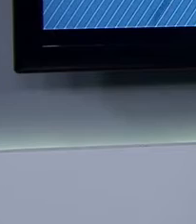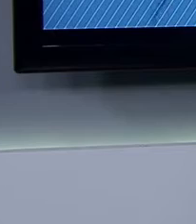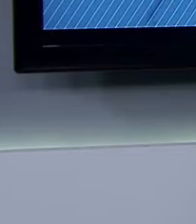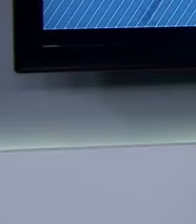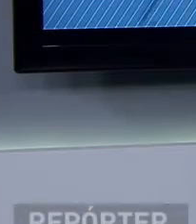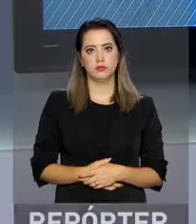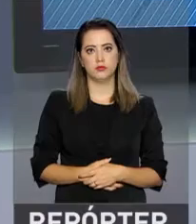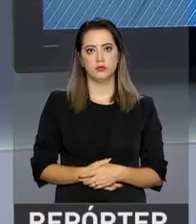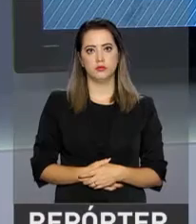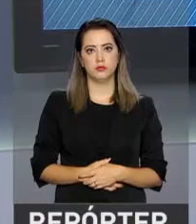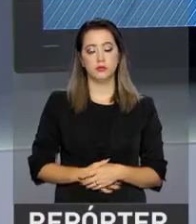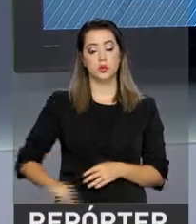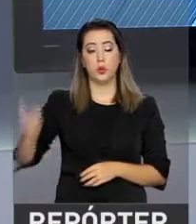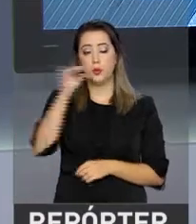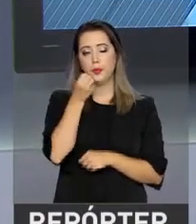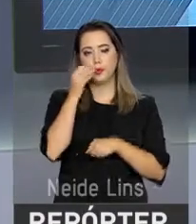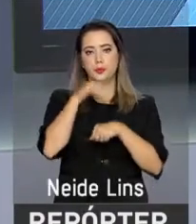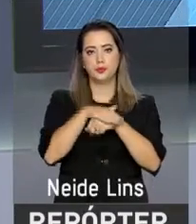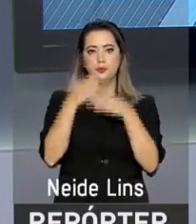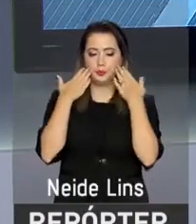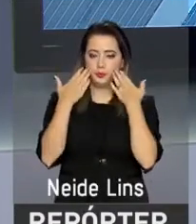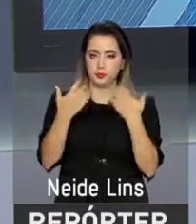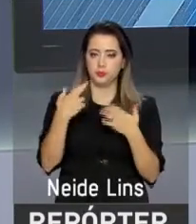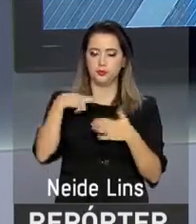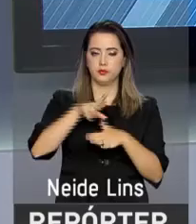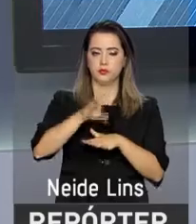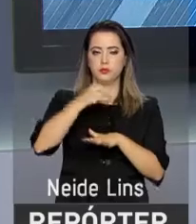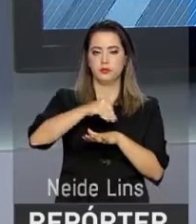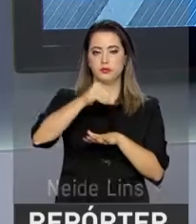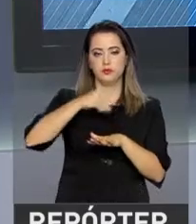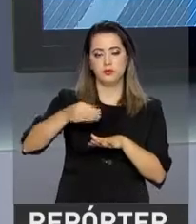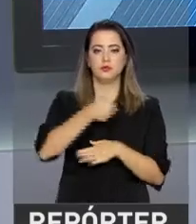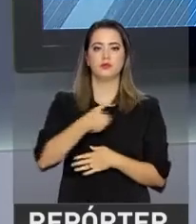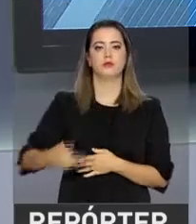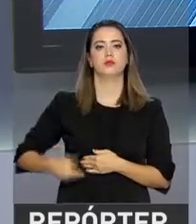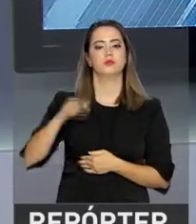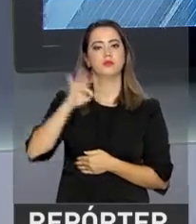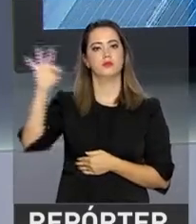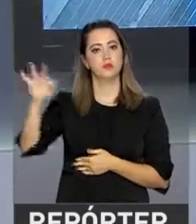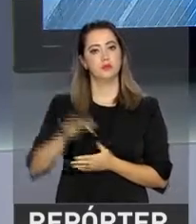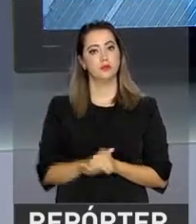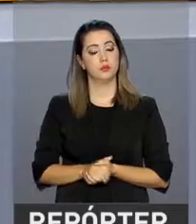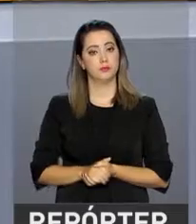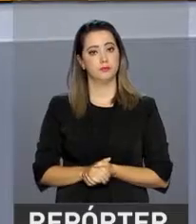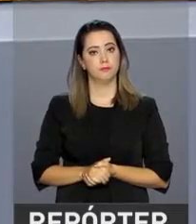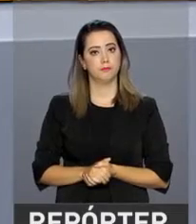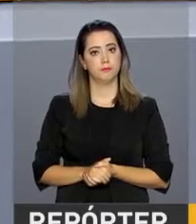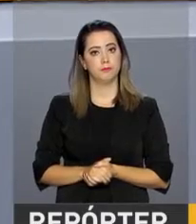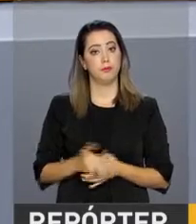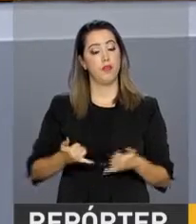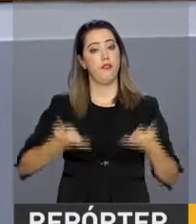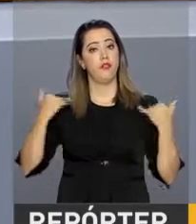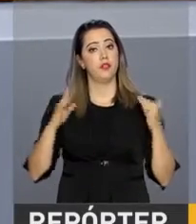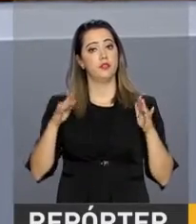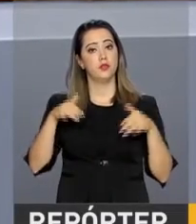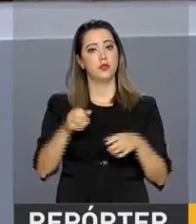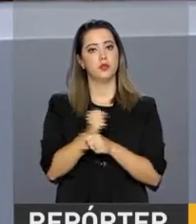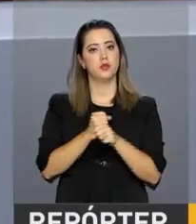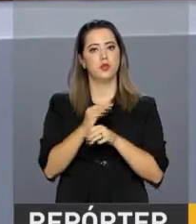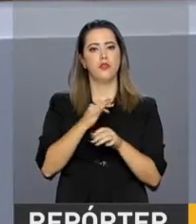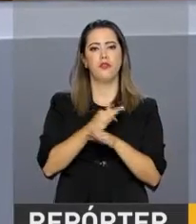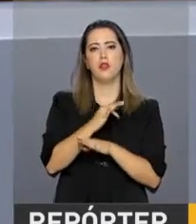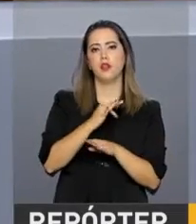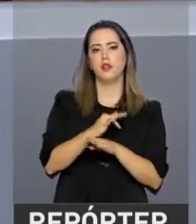olá boa noite começa agora o repórter nbr com as notícias do governo federal festas de fim de ano férias